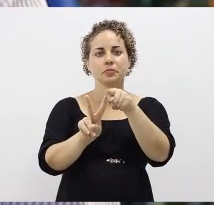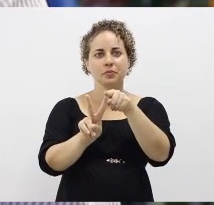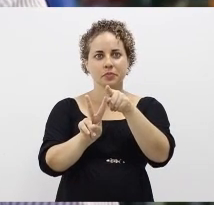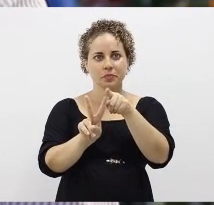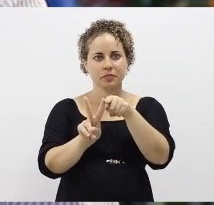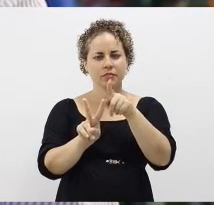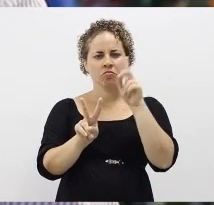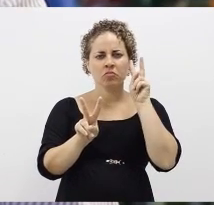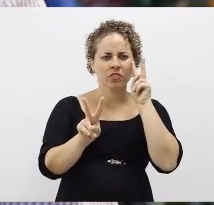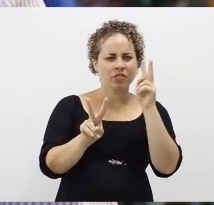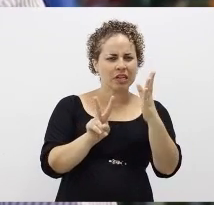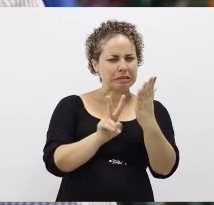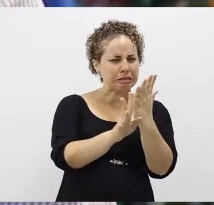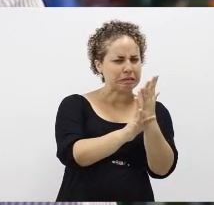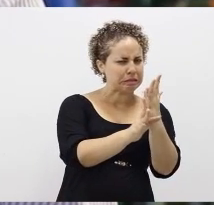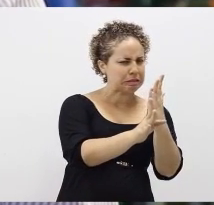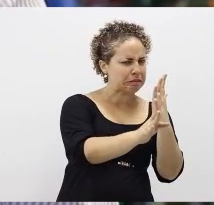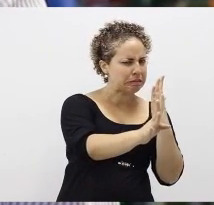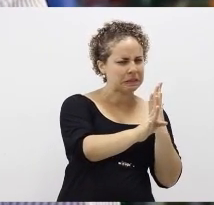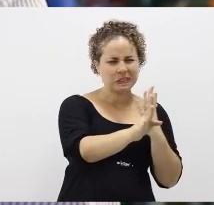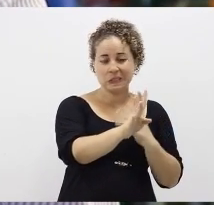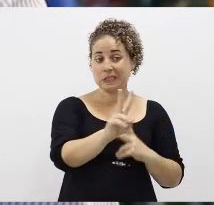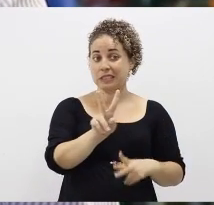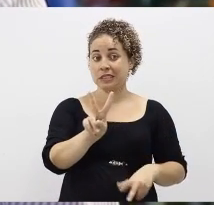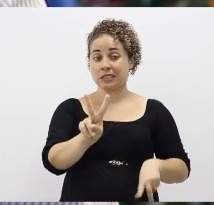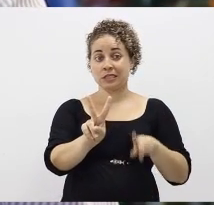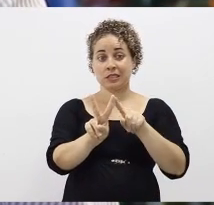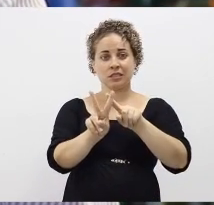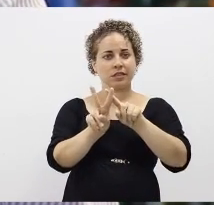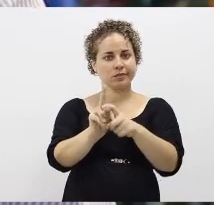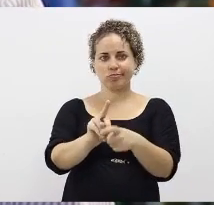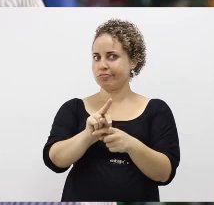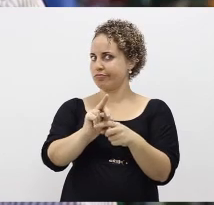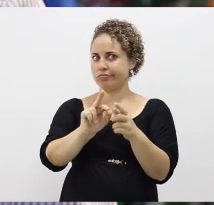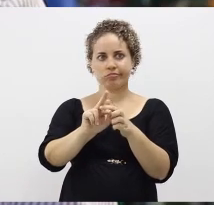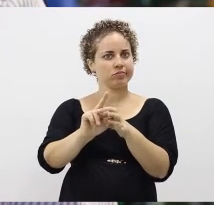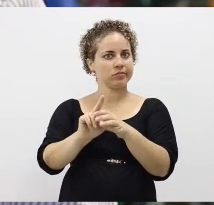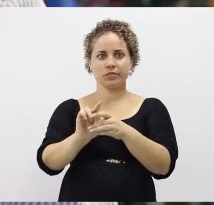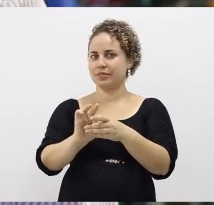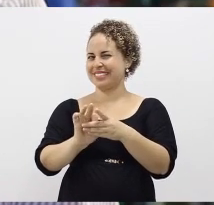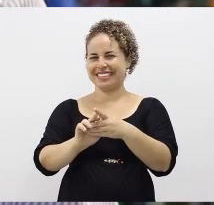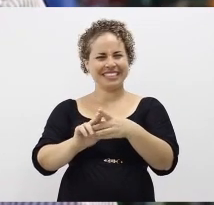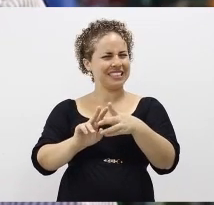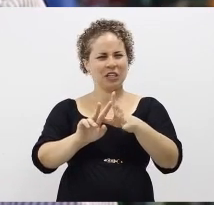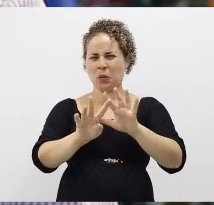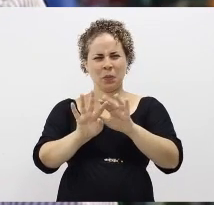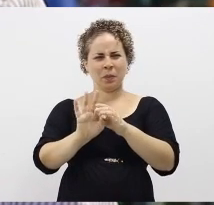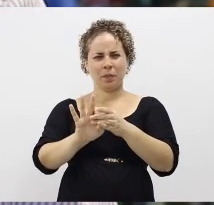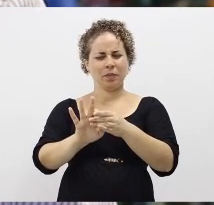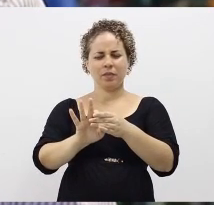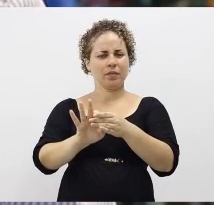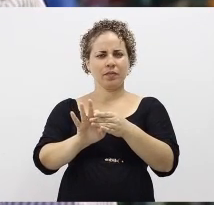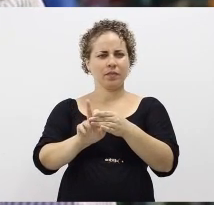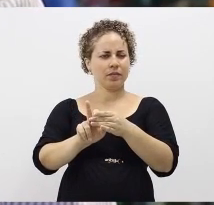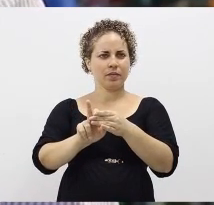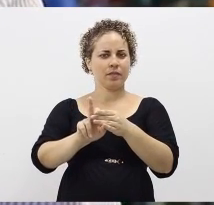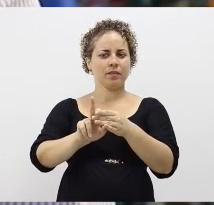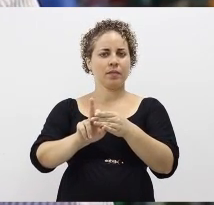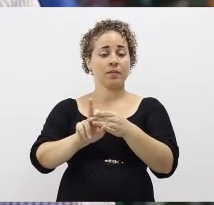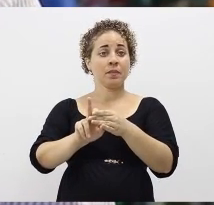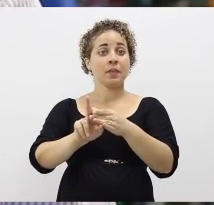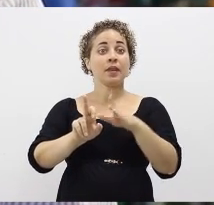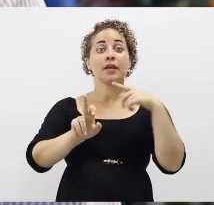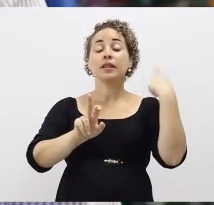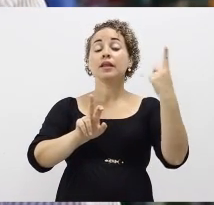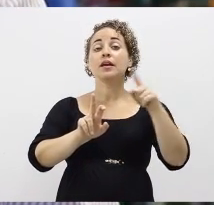consumidor vê a fila muito grande e, de imediato, desiste da compra e vai adiar, deixar